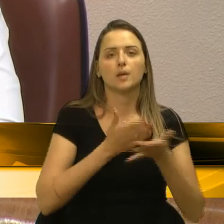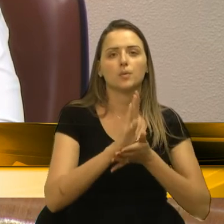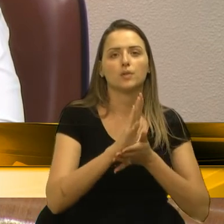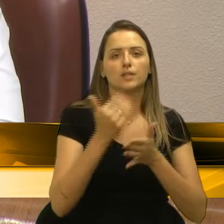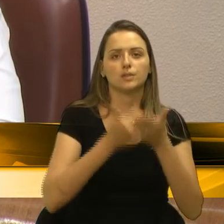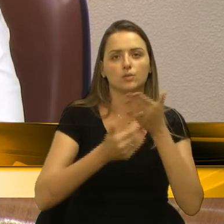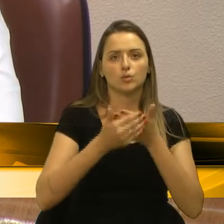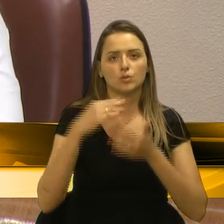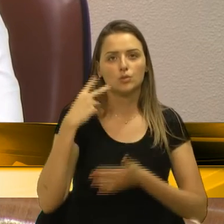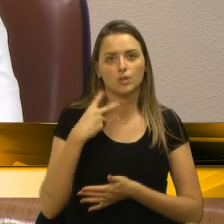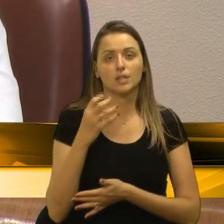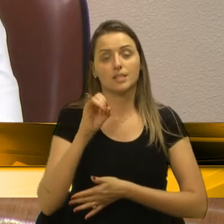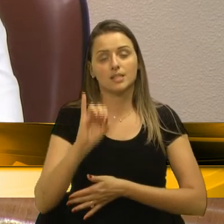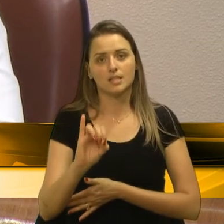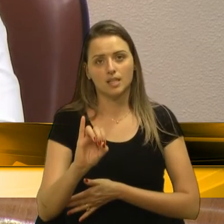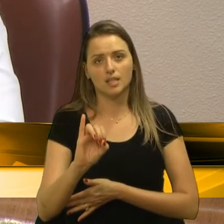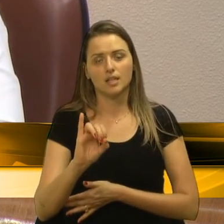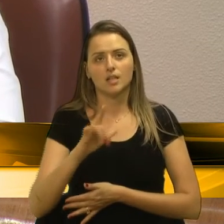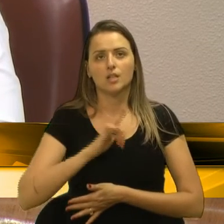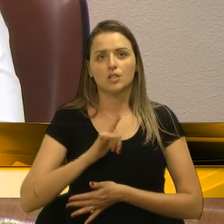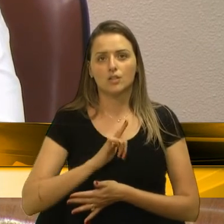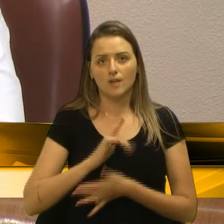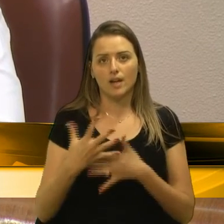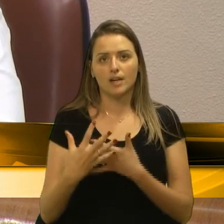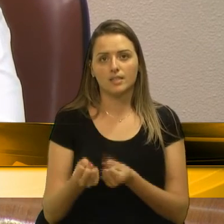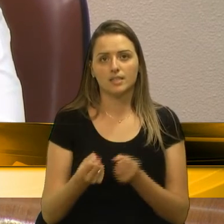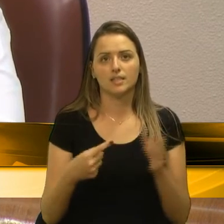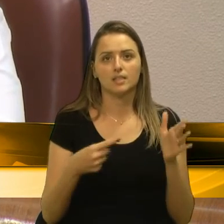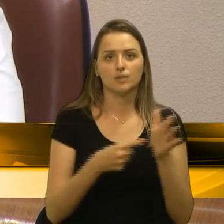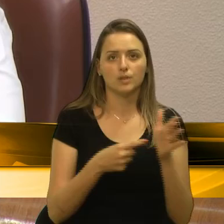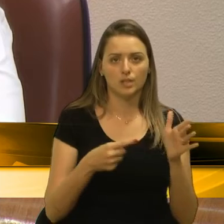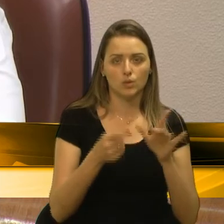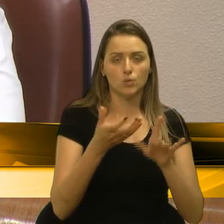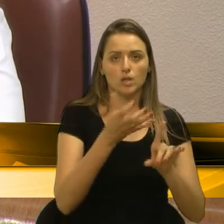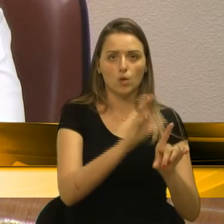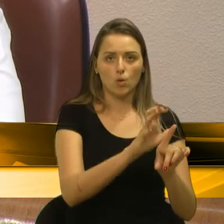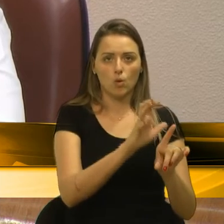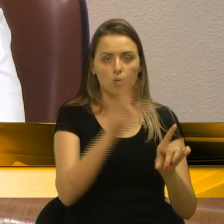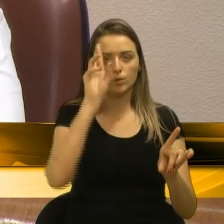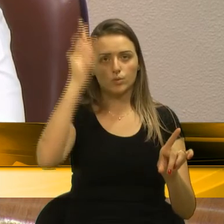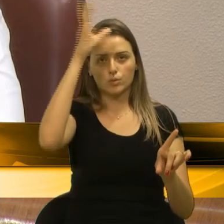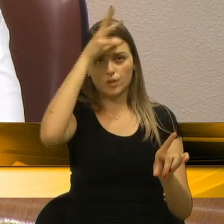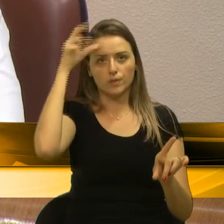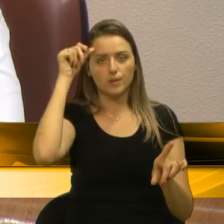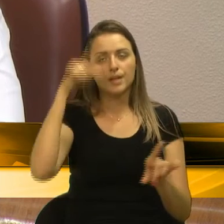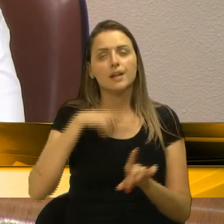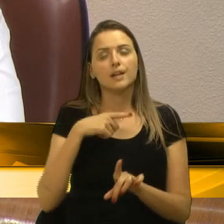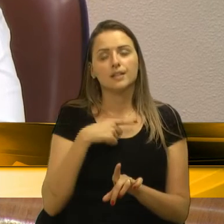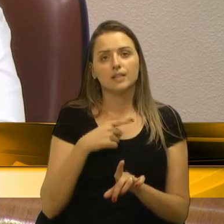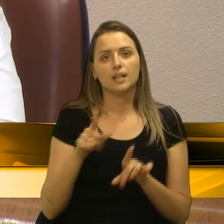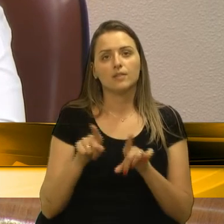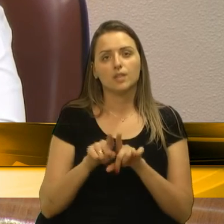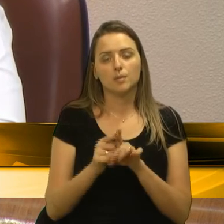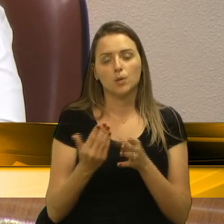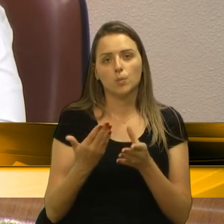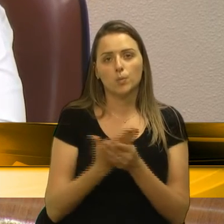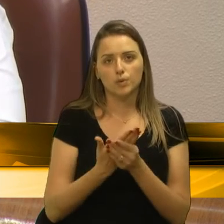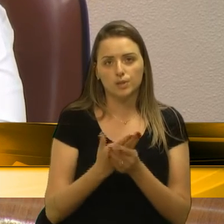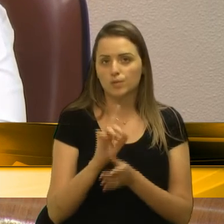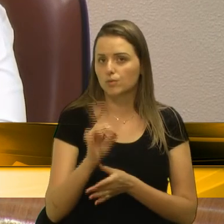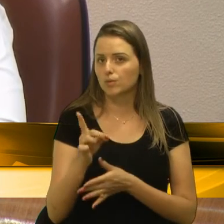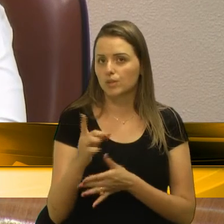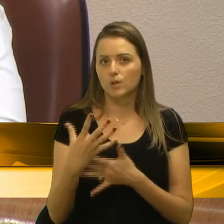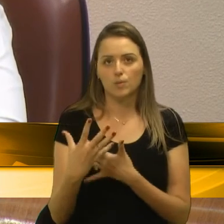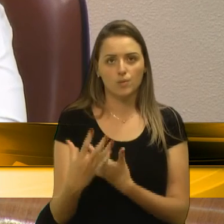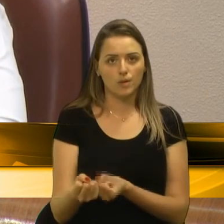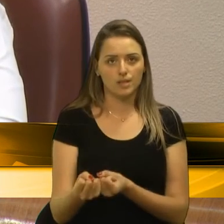se perfectibilizando a notificação do denunciado, ocorreu a estabilização do processo, não sendo pertinente